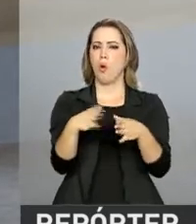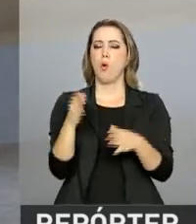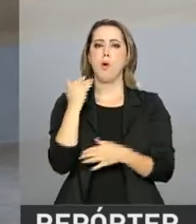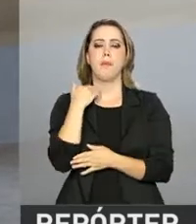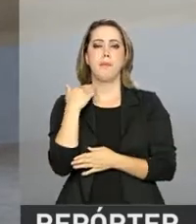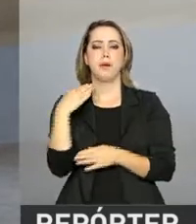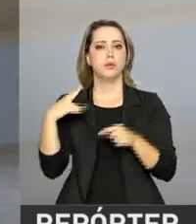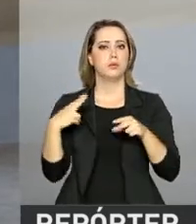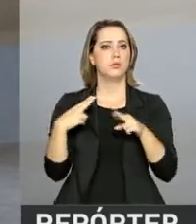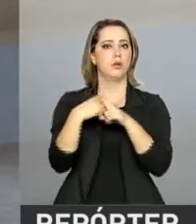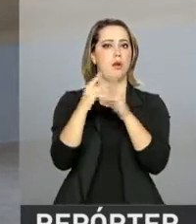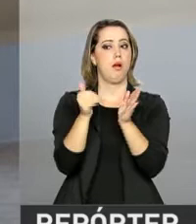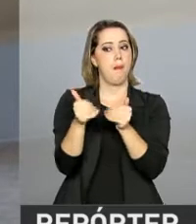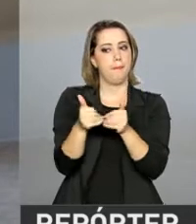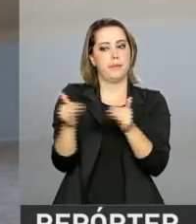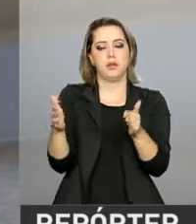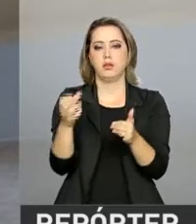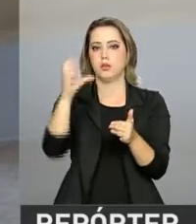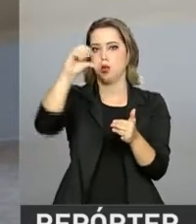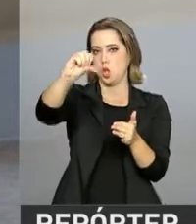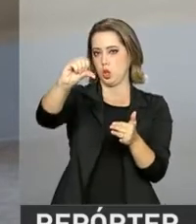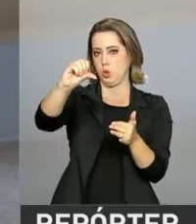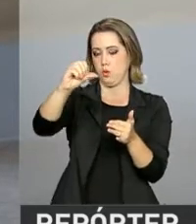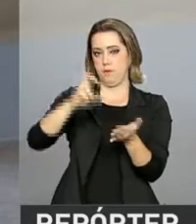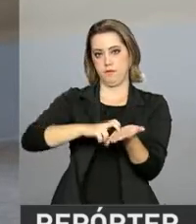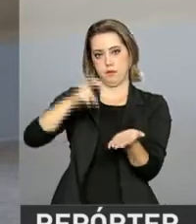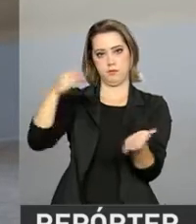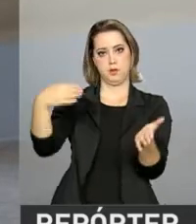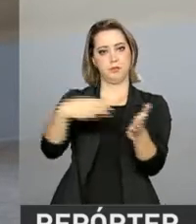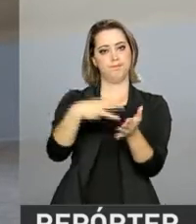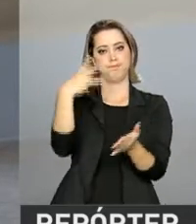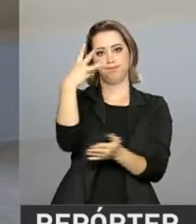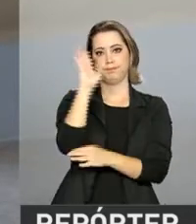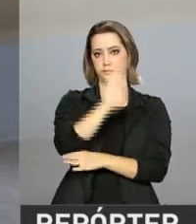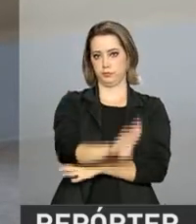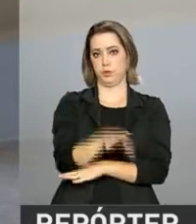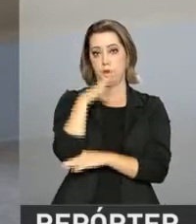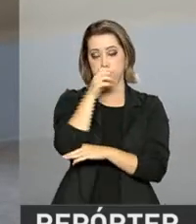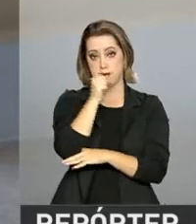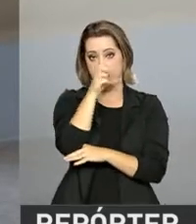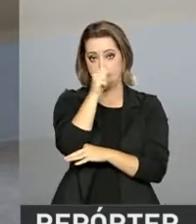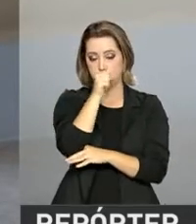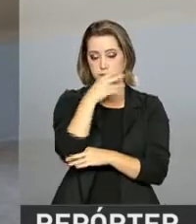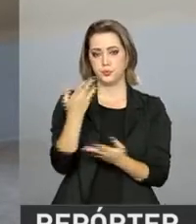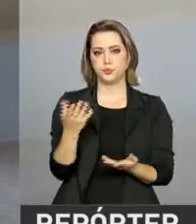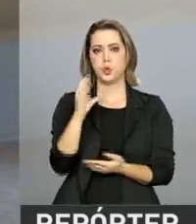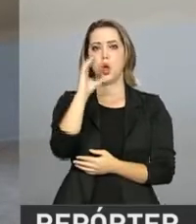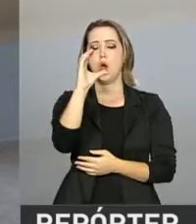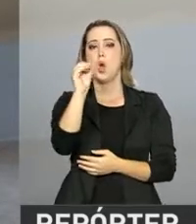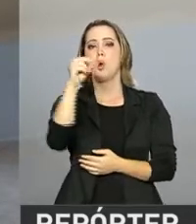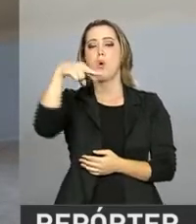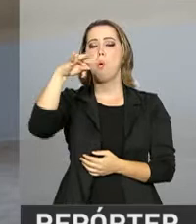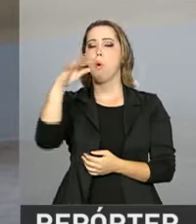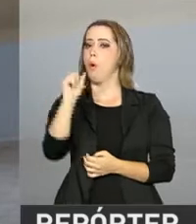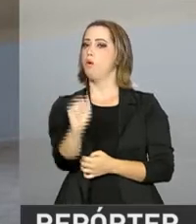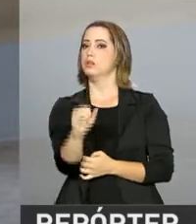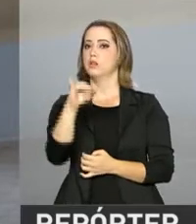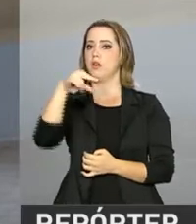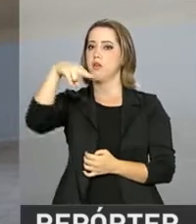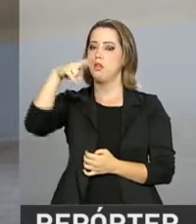caixa abrirão das 9 da manhã às três da tarde contas inativas são aquelas que deixaram de receber